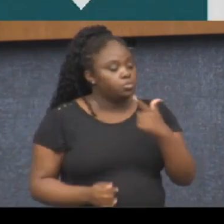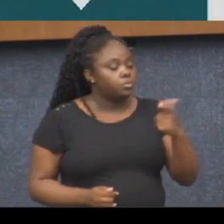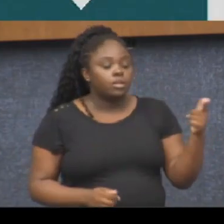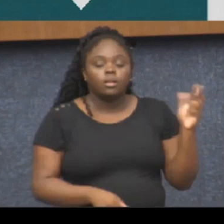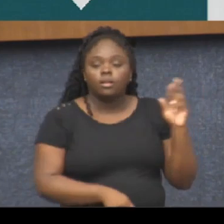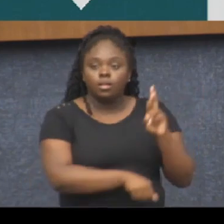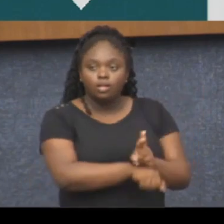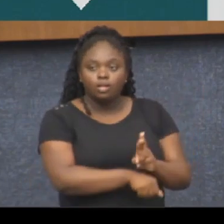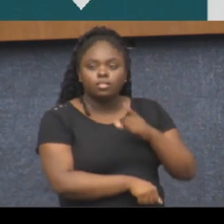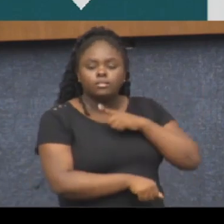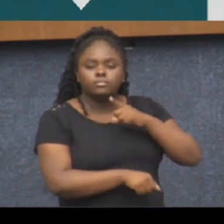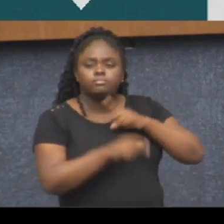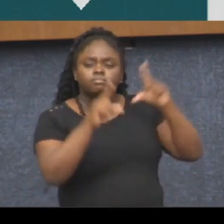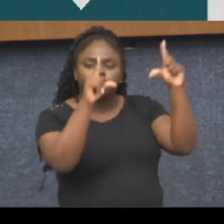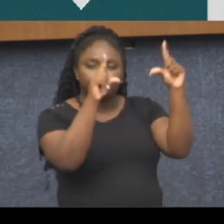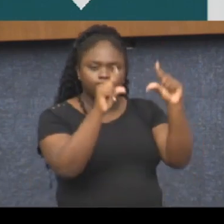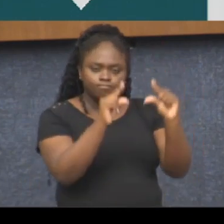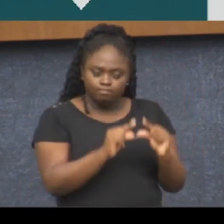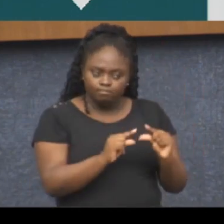residência,